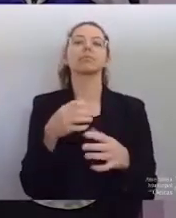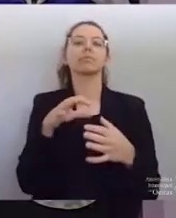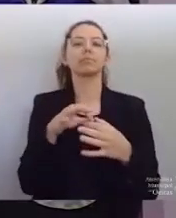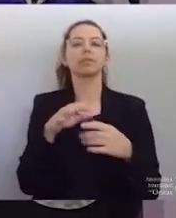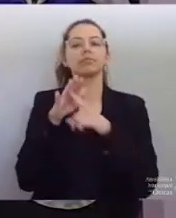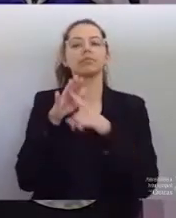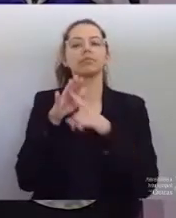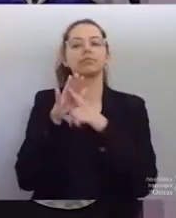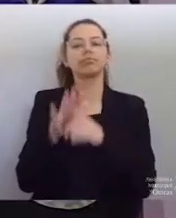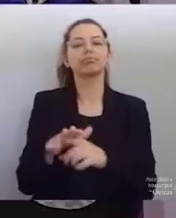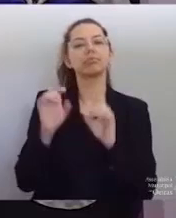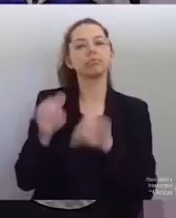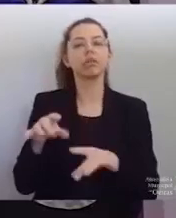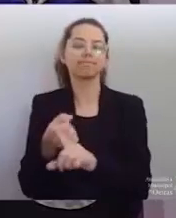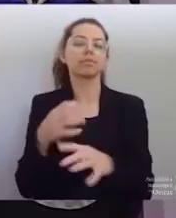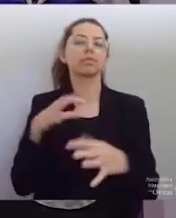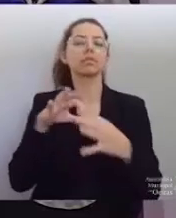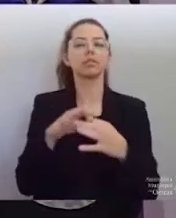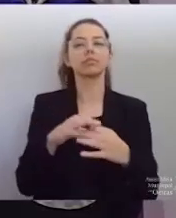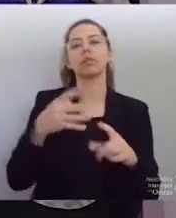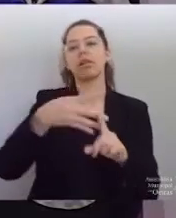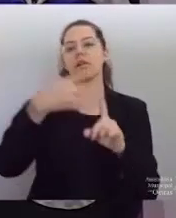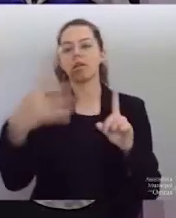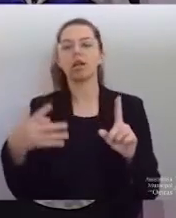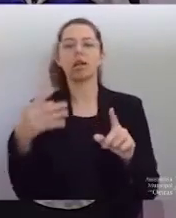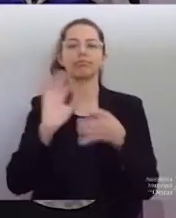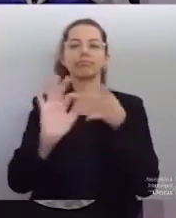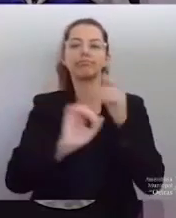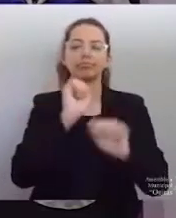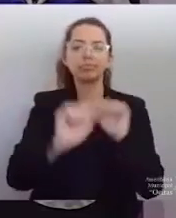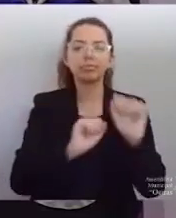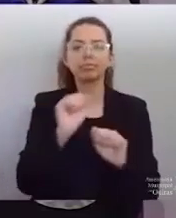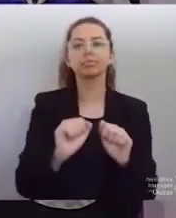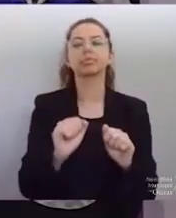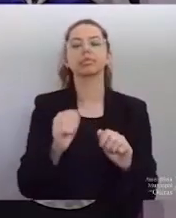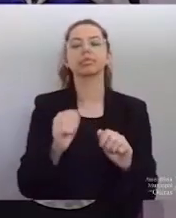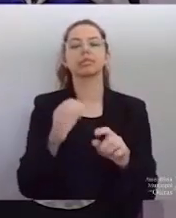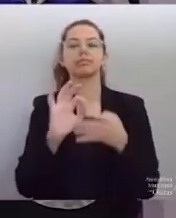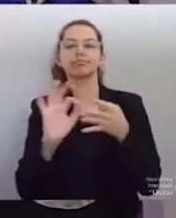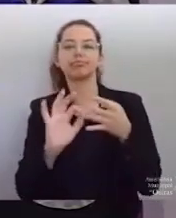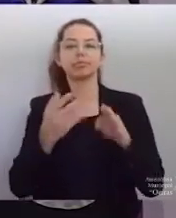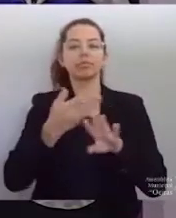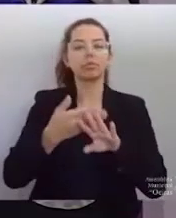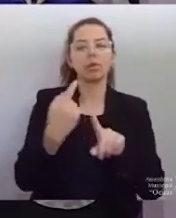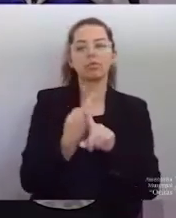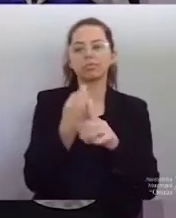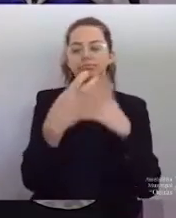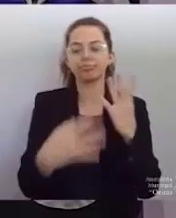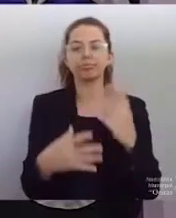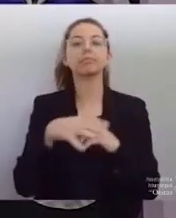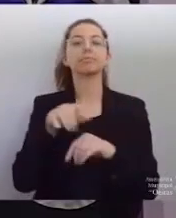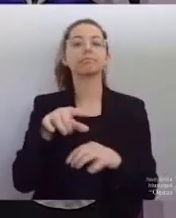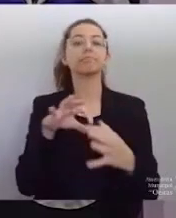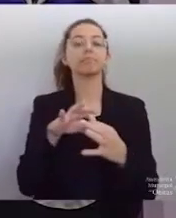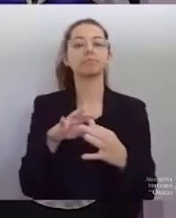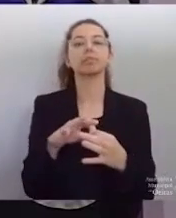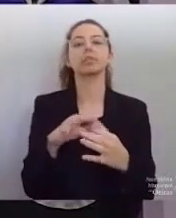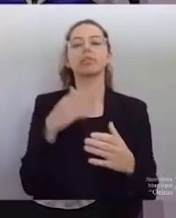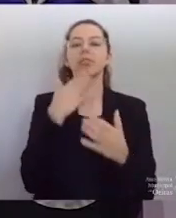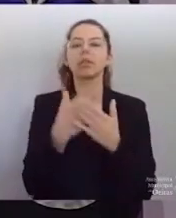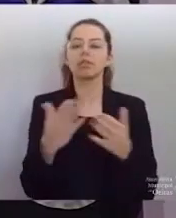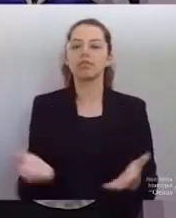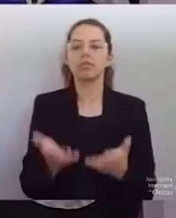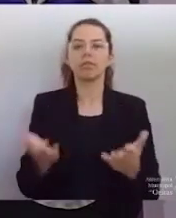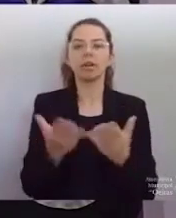da identidade de género e características sexuais, que visa promover o conhecimento sobre a situação real das necessidades